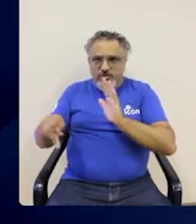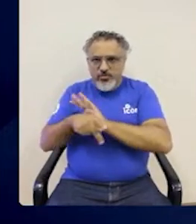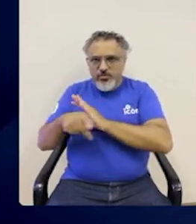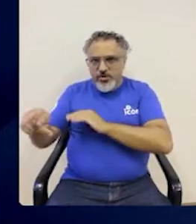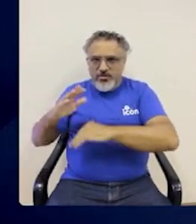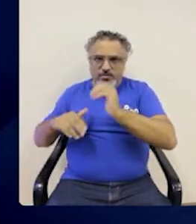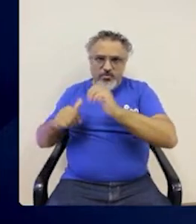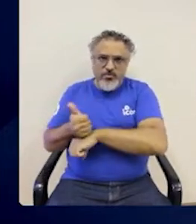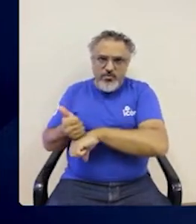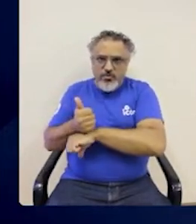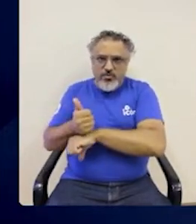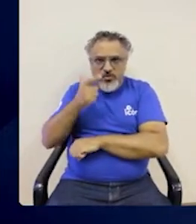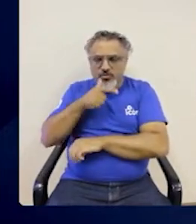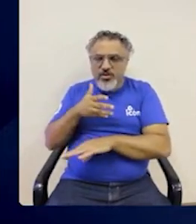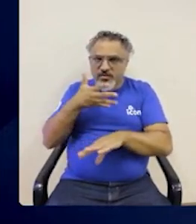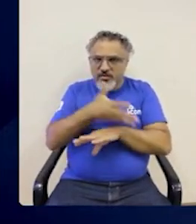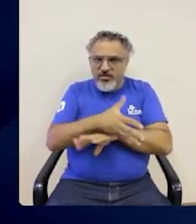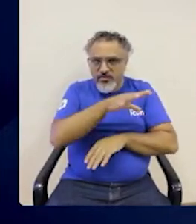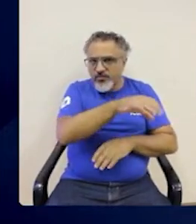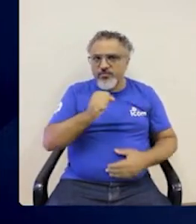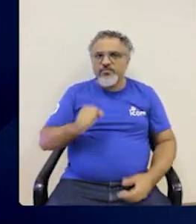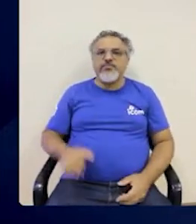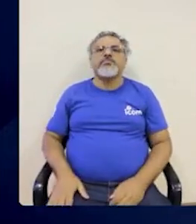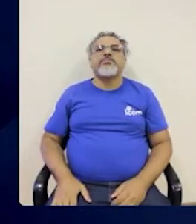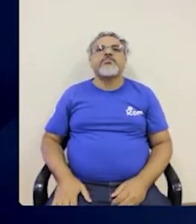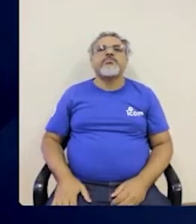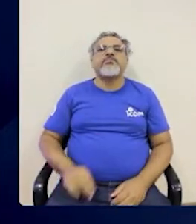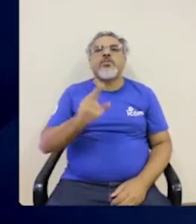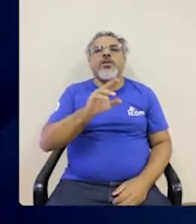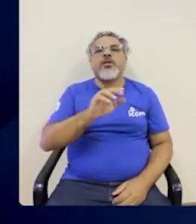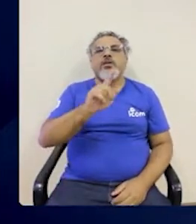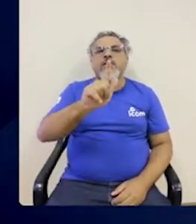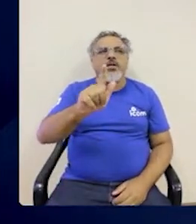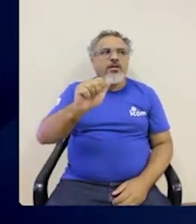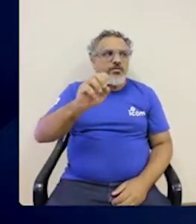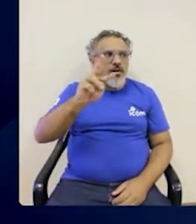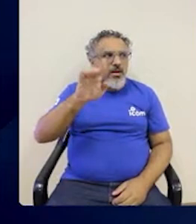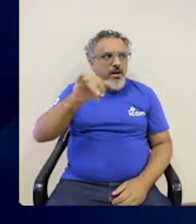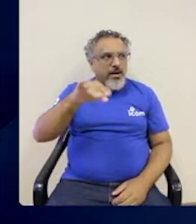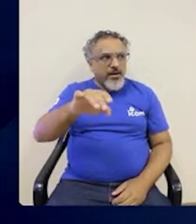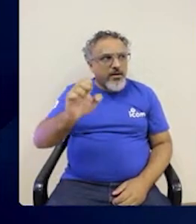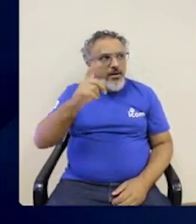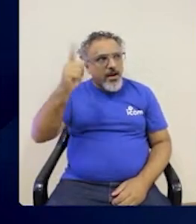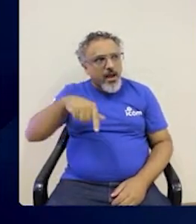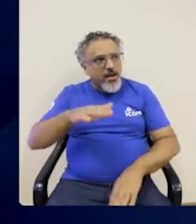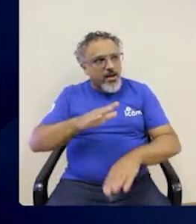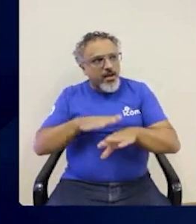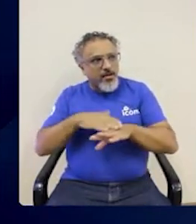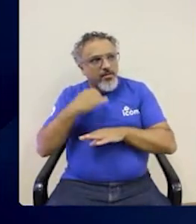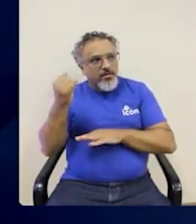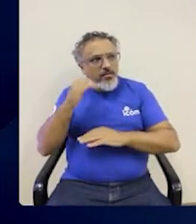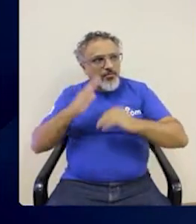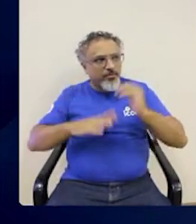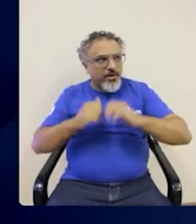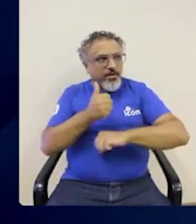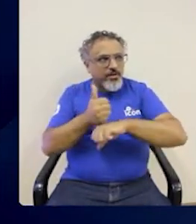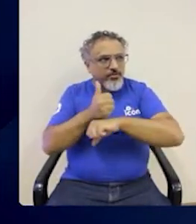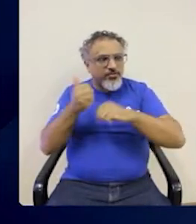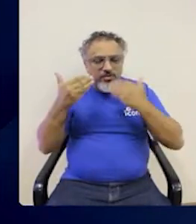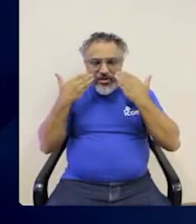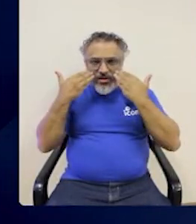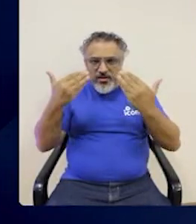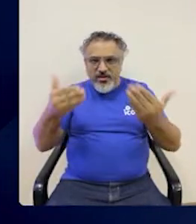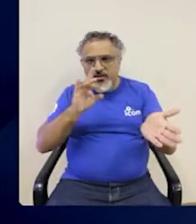por exemplo, conseguir acessar. E o uso de guidelines é também um dos pressupostos da prática baseada em evidência,